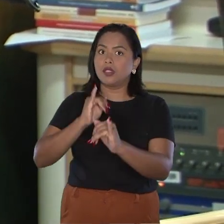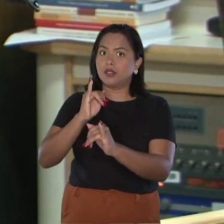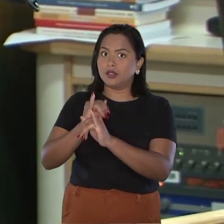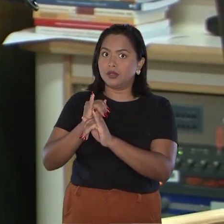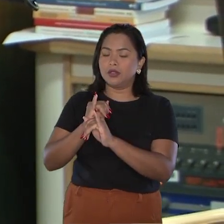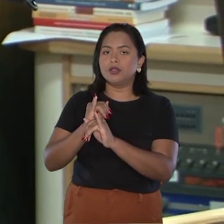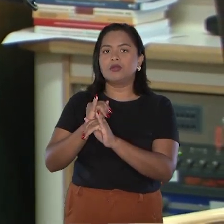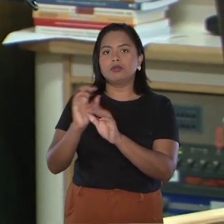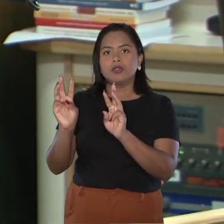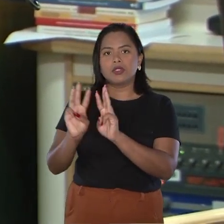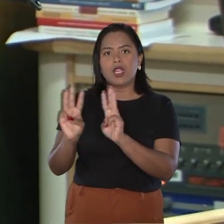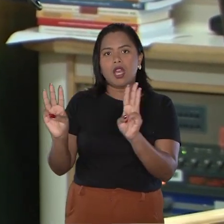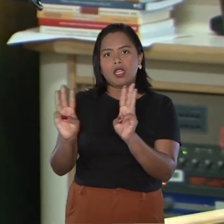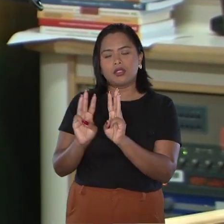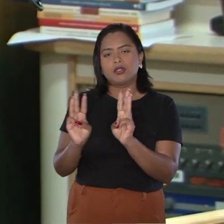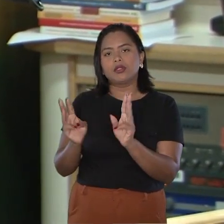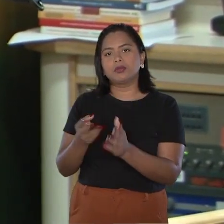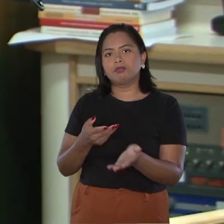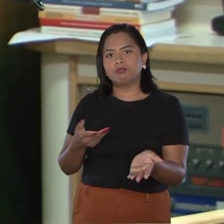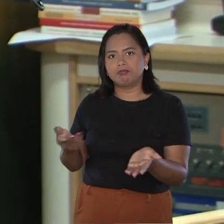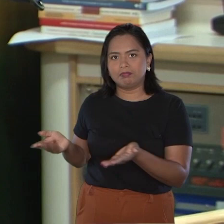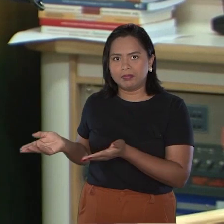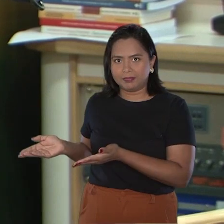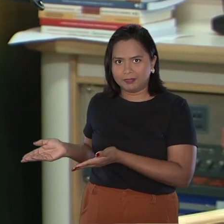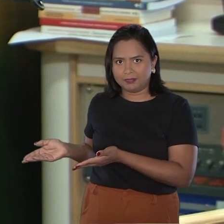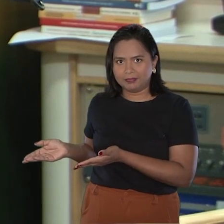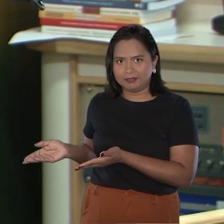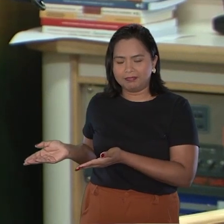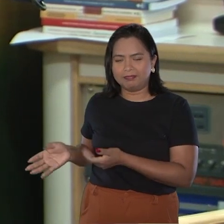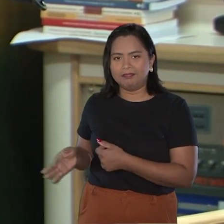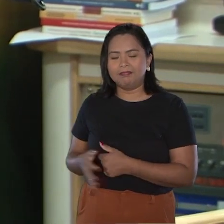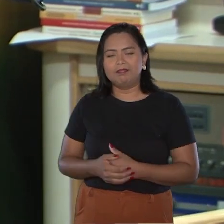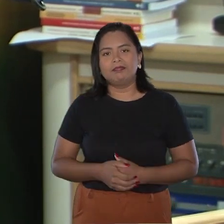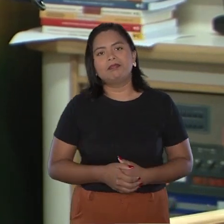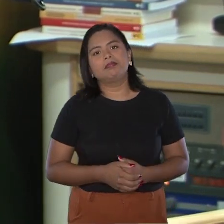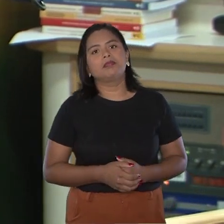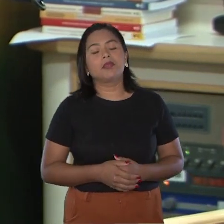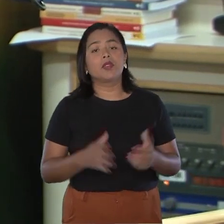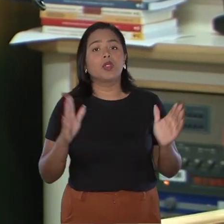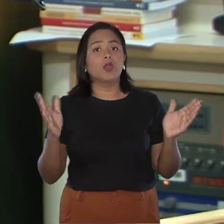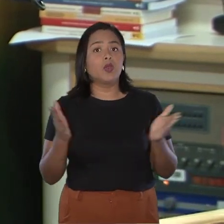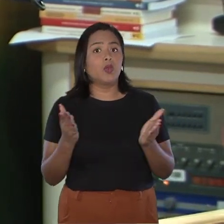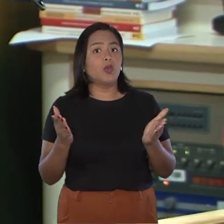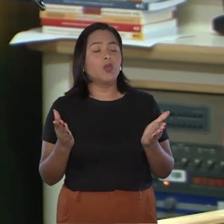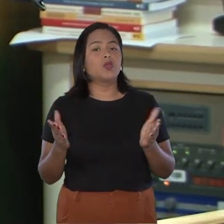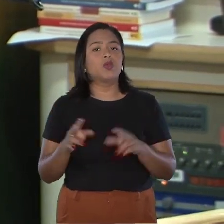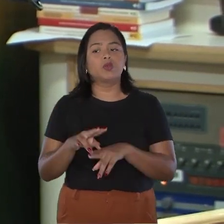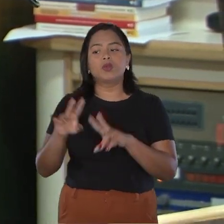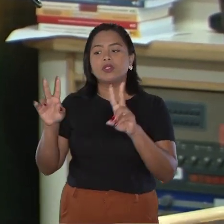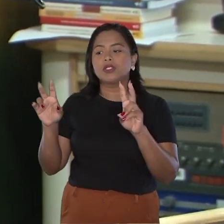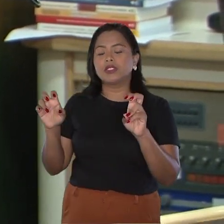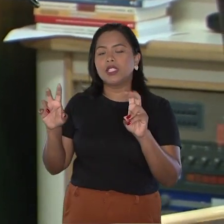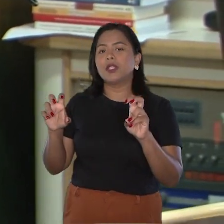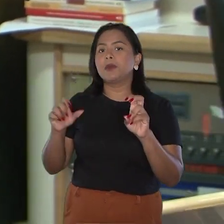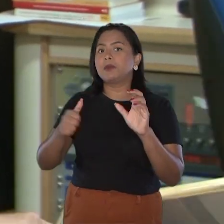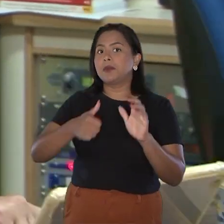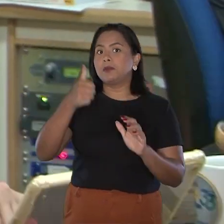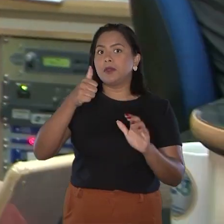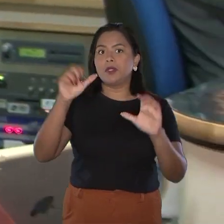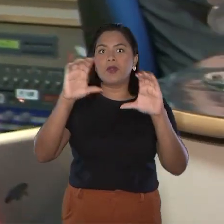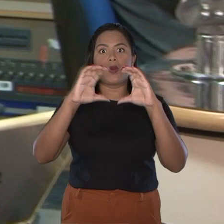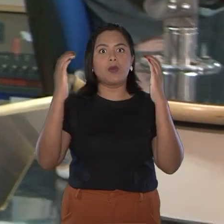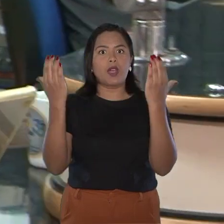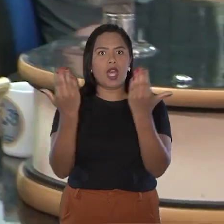por meio do endereço eletrônico rádio ponto ufrr.br hoje conversamos sobre o primeiro Congresso